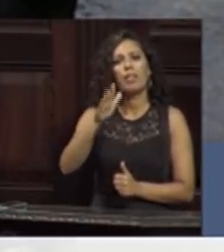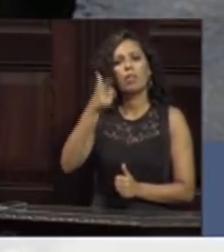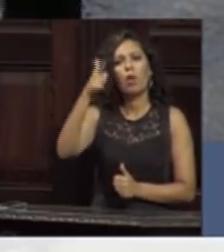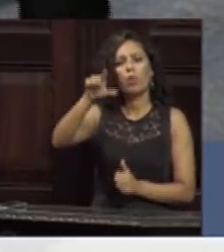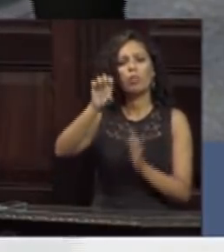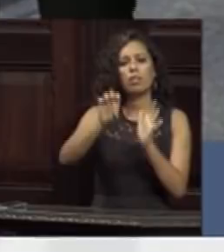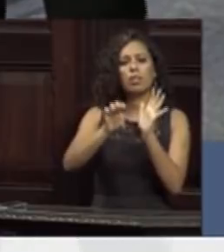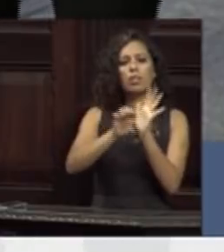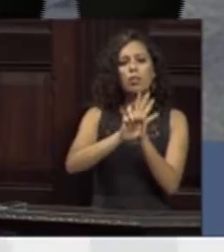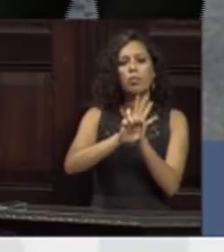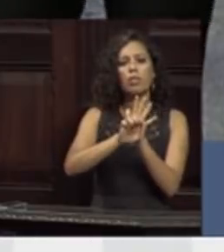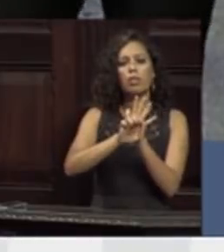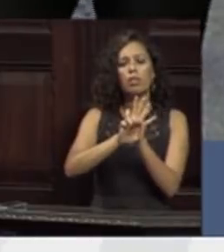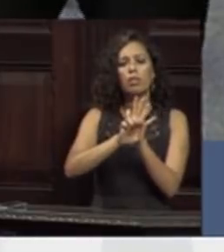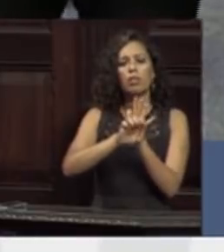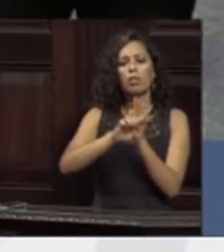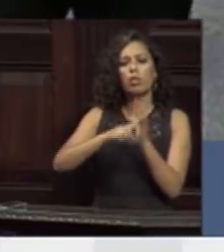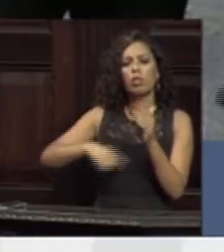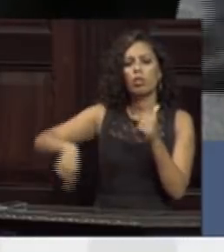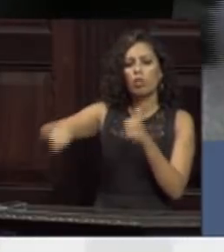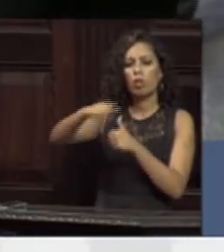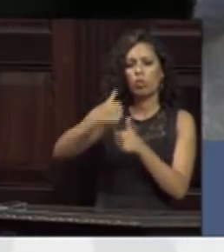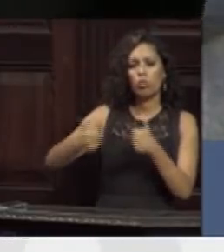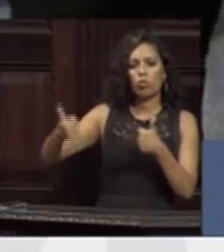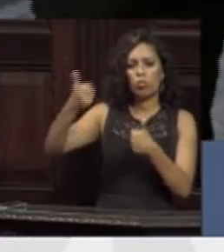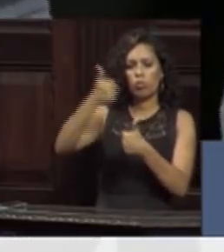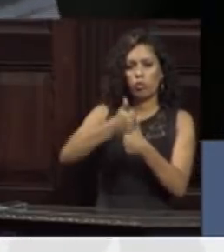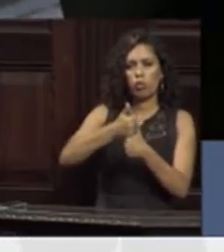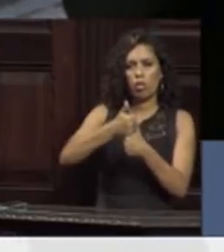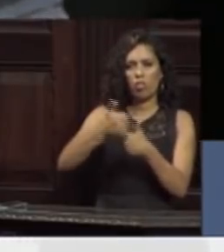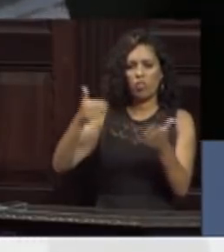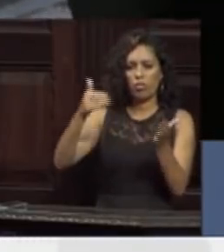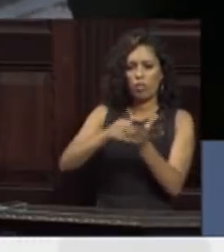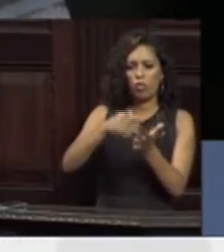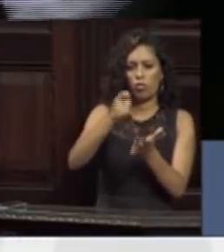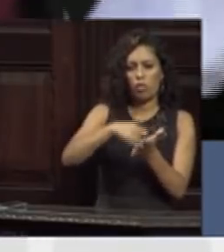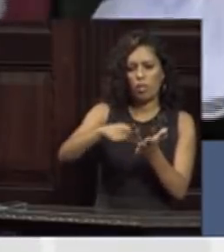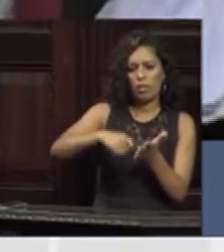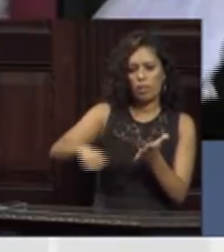substitutivo, sob forma de redação, final de redação.